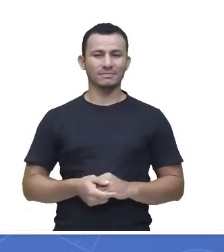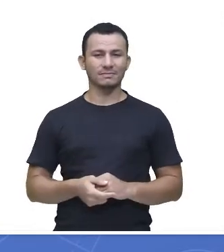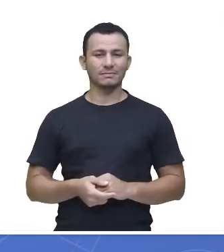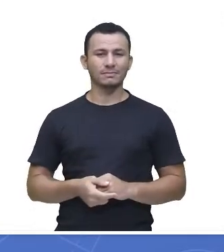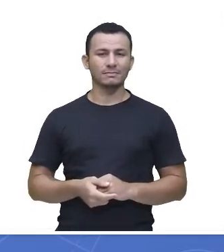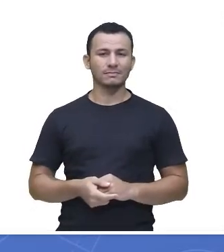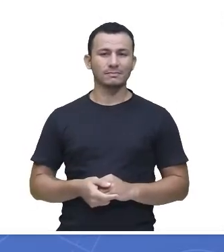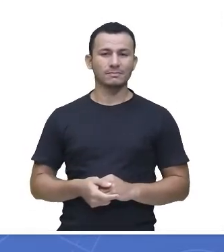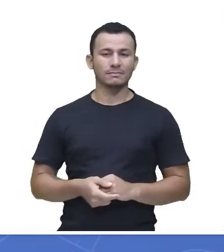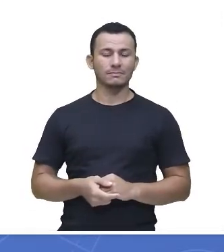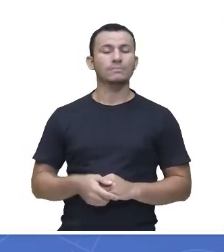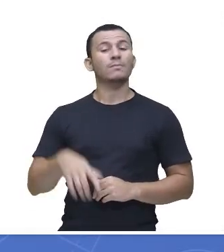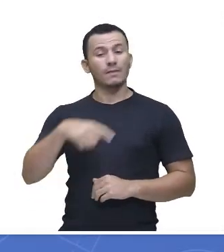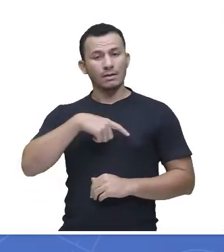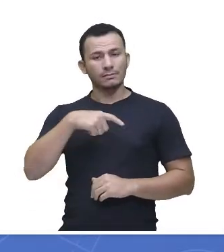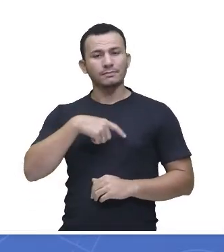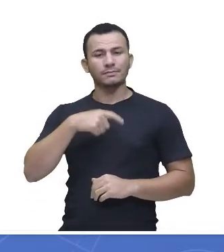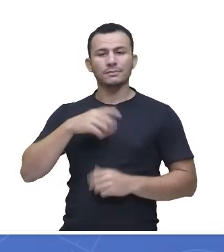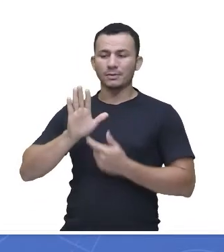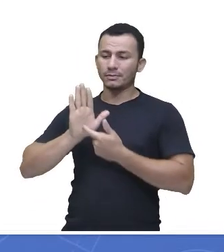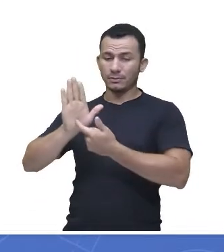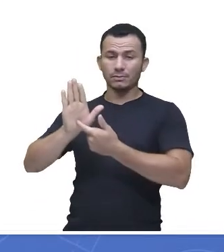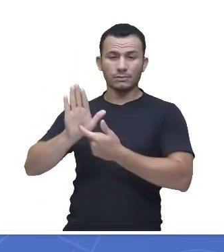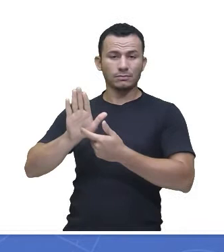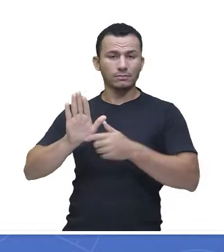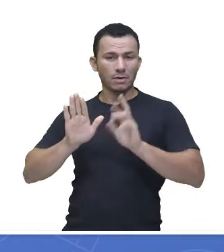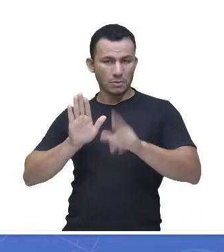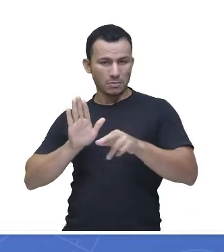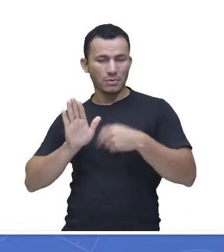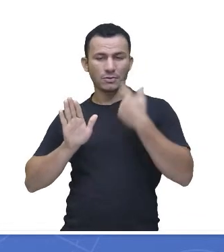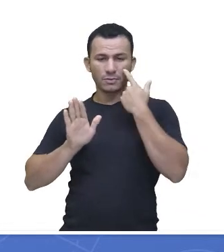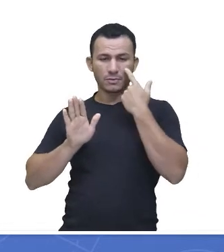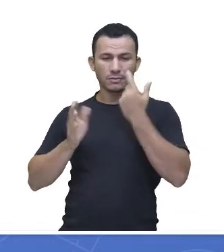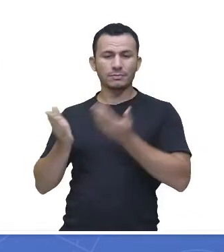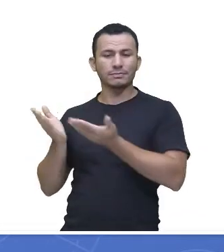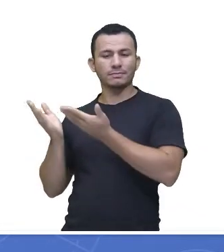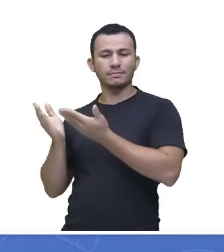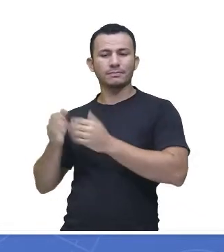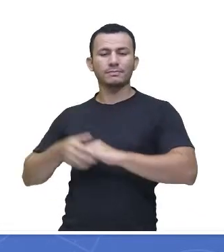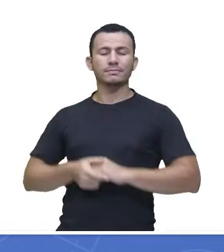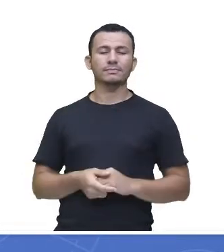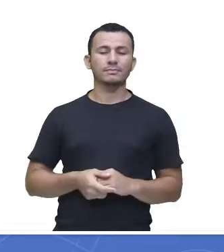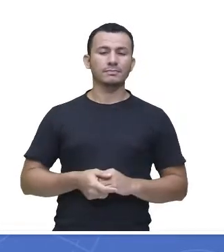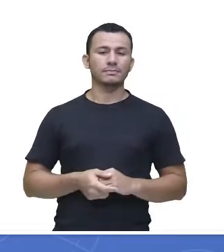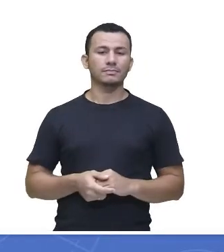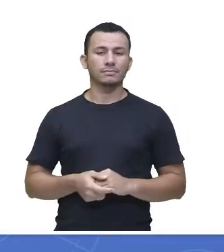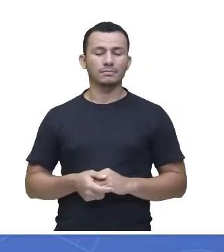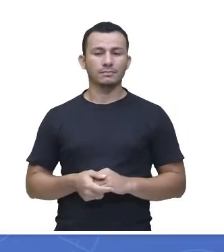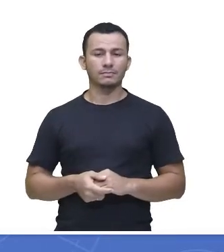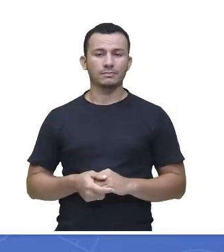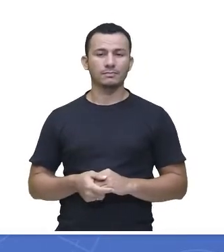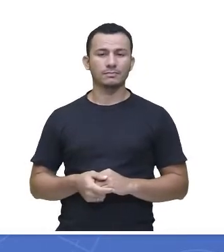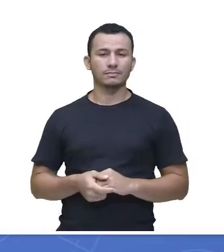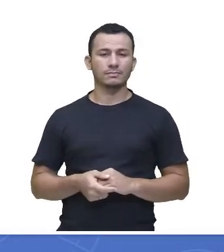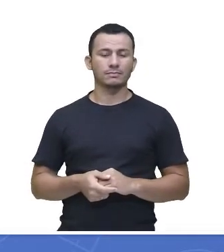eu já vou apresentar aqui para vocês a resposta, tá? Vou colocar a resposta e vou comentando com você. Olha